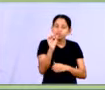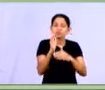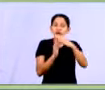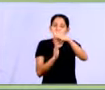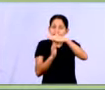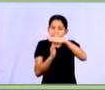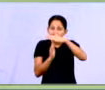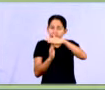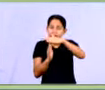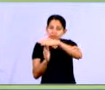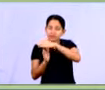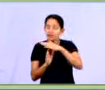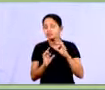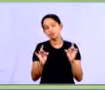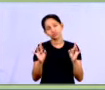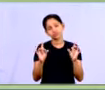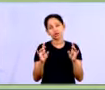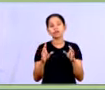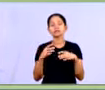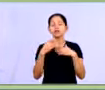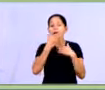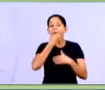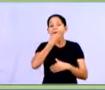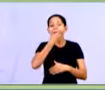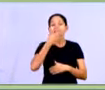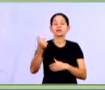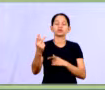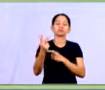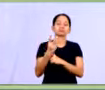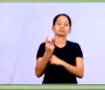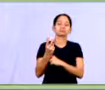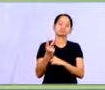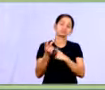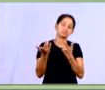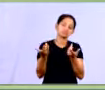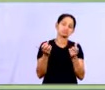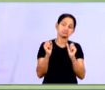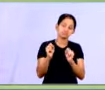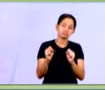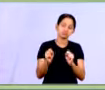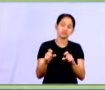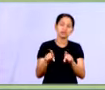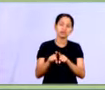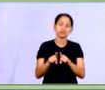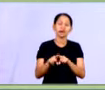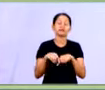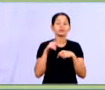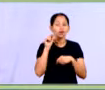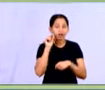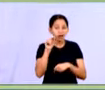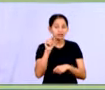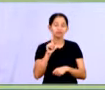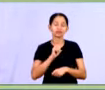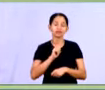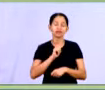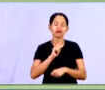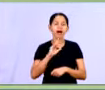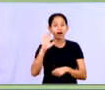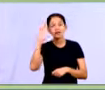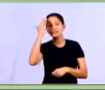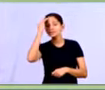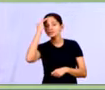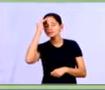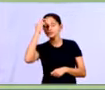atrair a fazer o investimento. A melhor taxa que eu consigo encontrar para investir, no caso. Então, isso considera o que eu imagino que o dinheiro